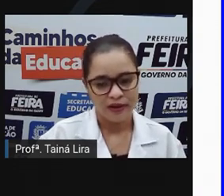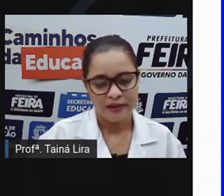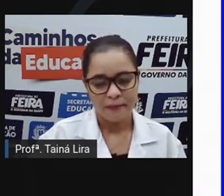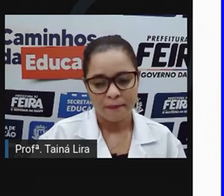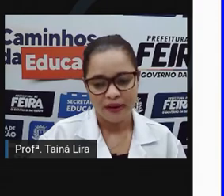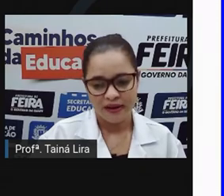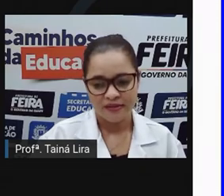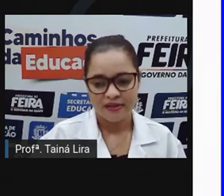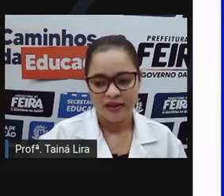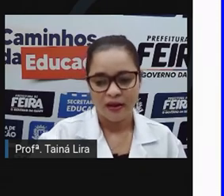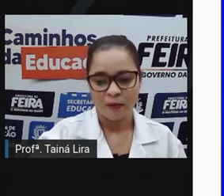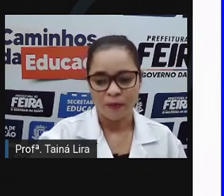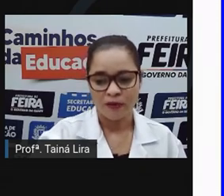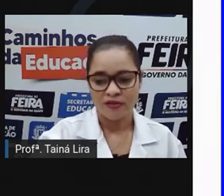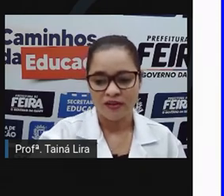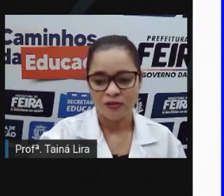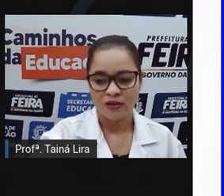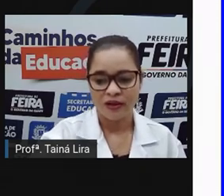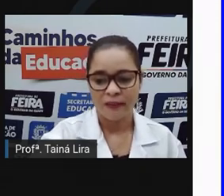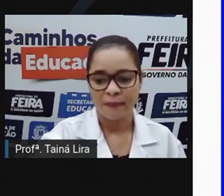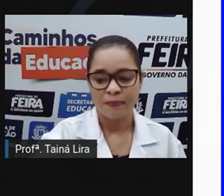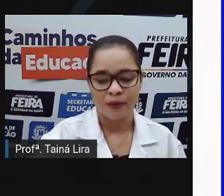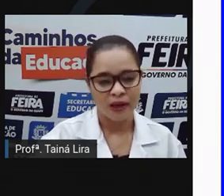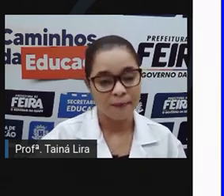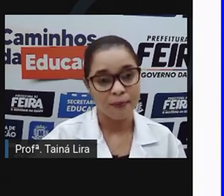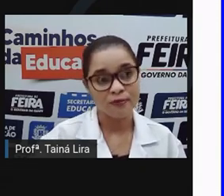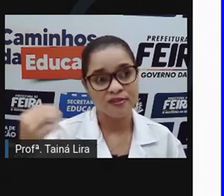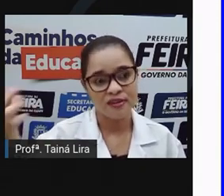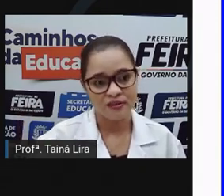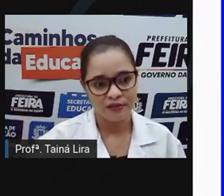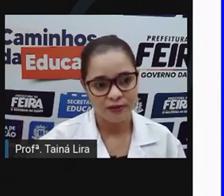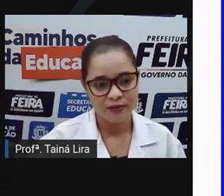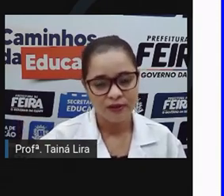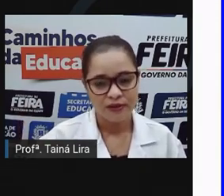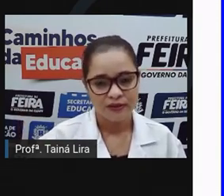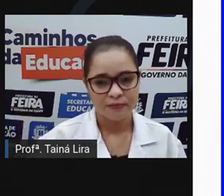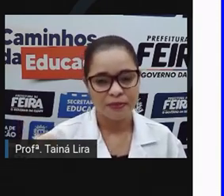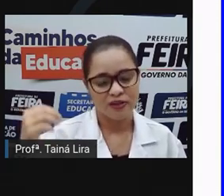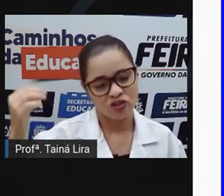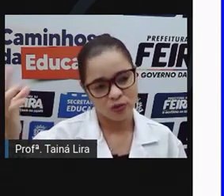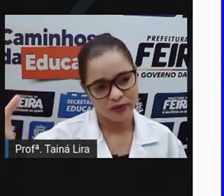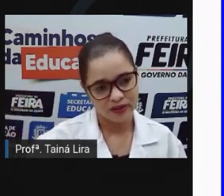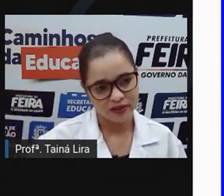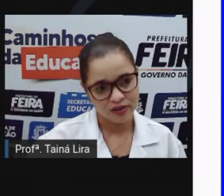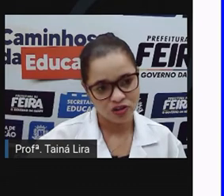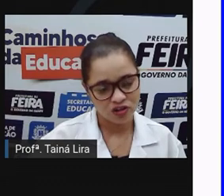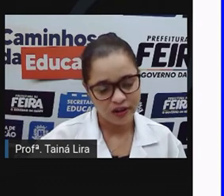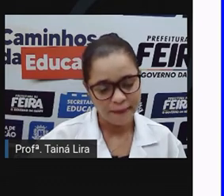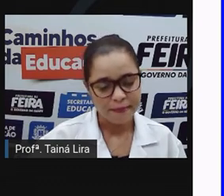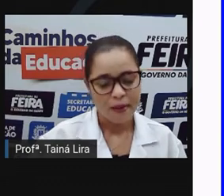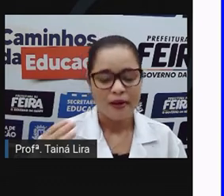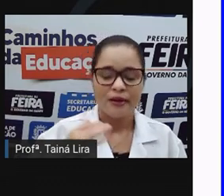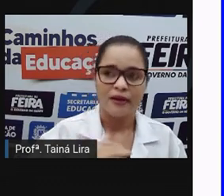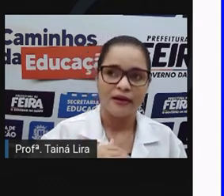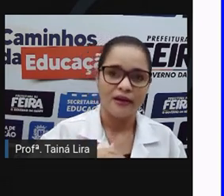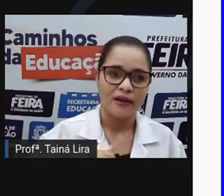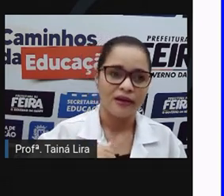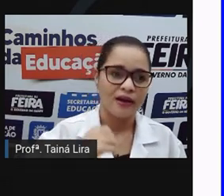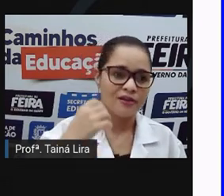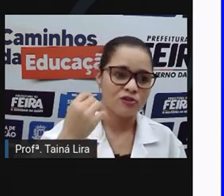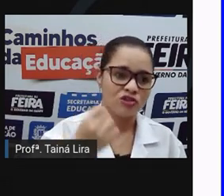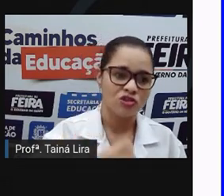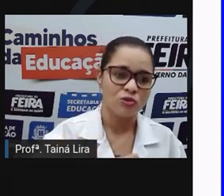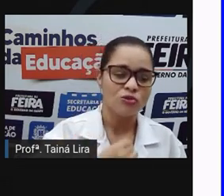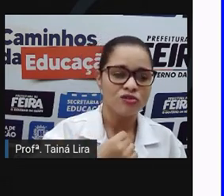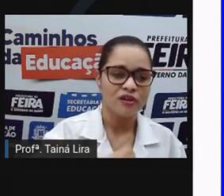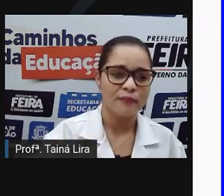né? Mas é um processo que é possível para a gente obter energia,